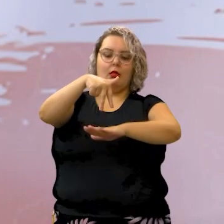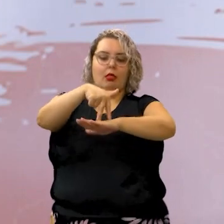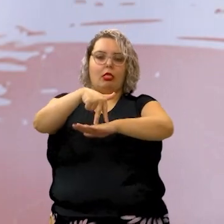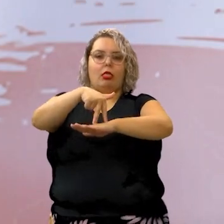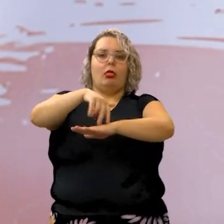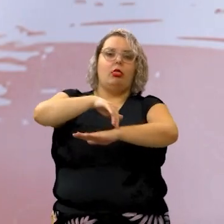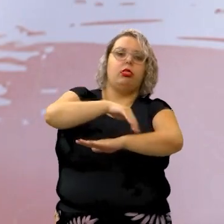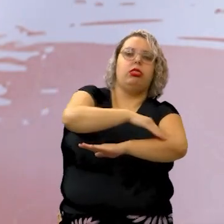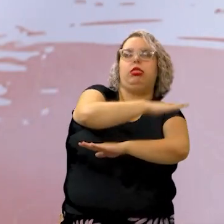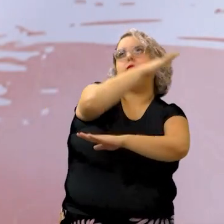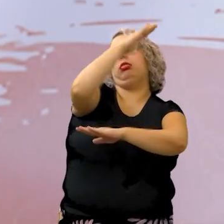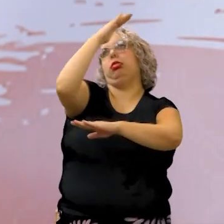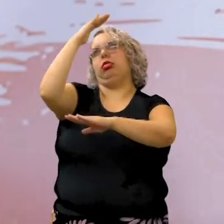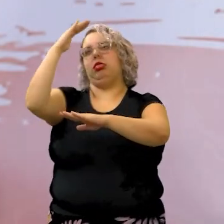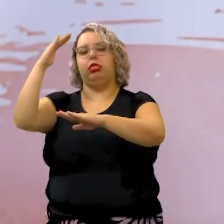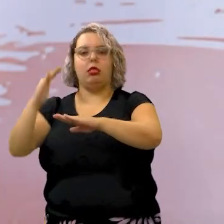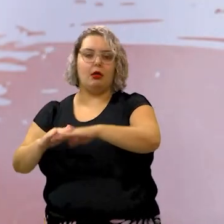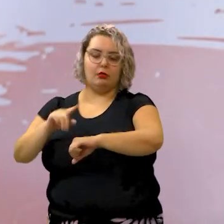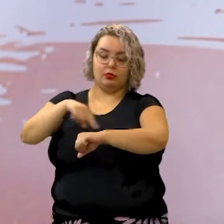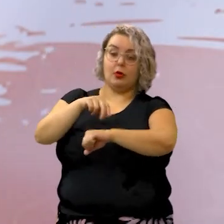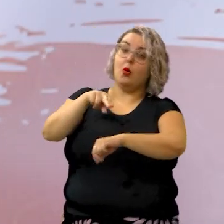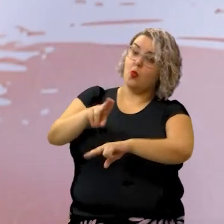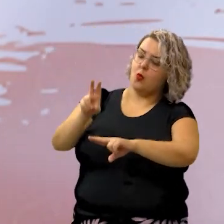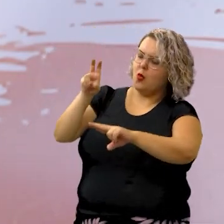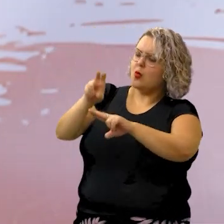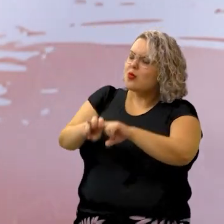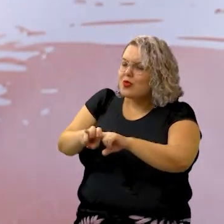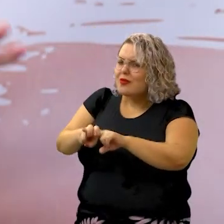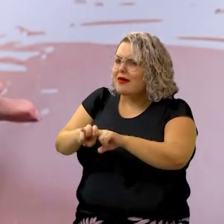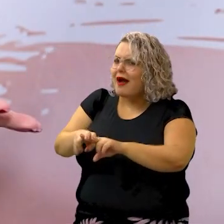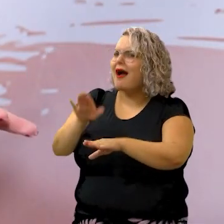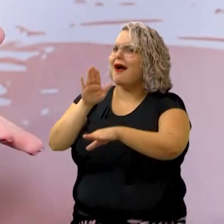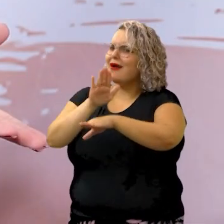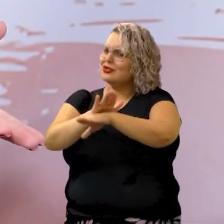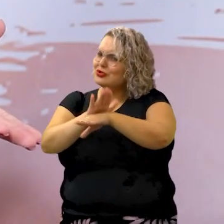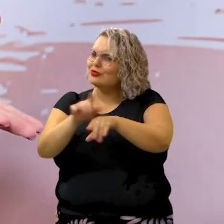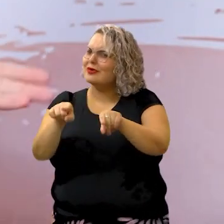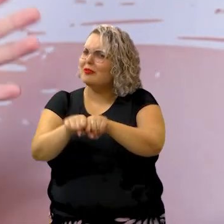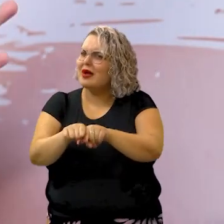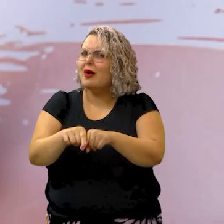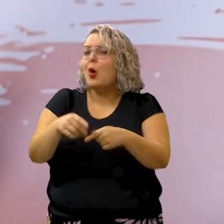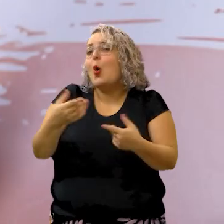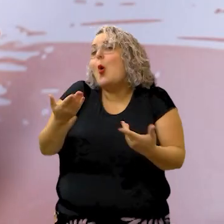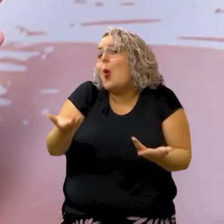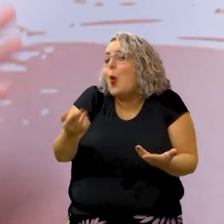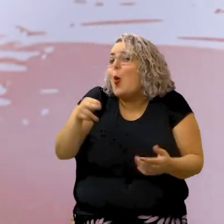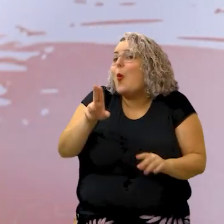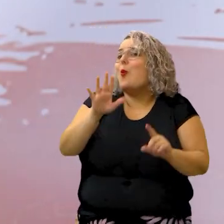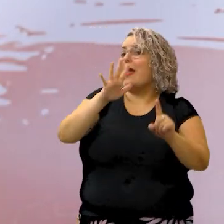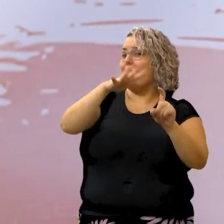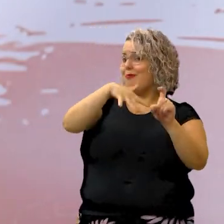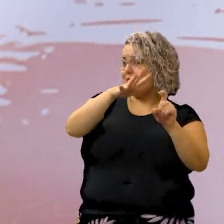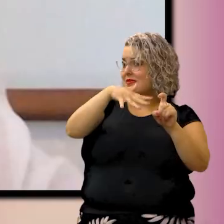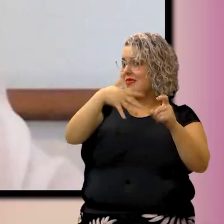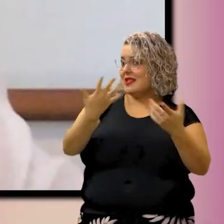em pé, ficar muito tempo sentada, isso contribui ou é mito?